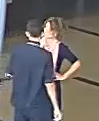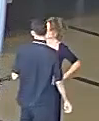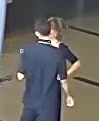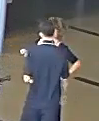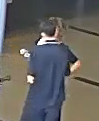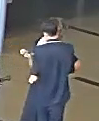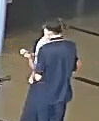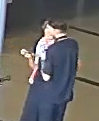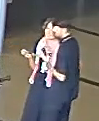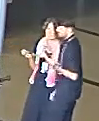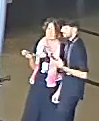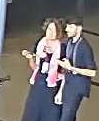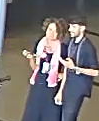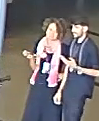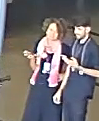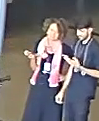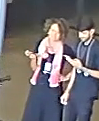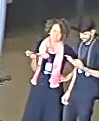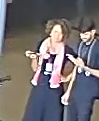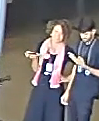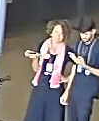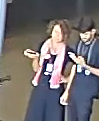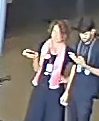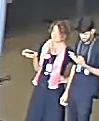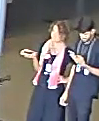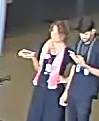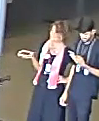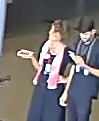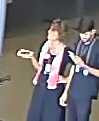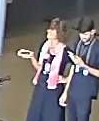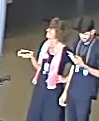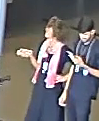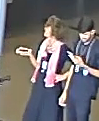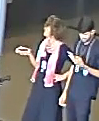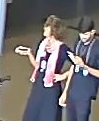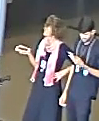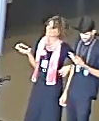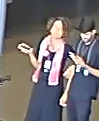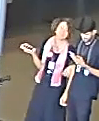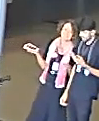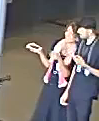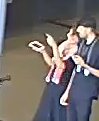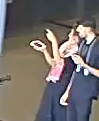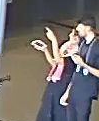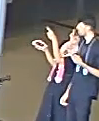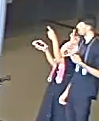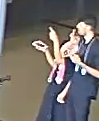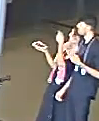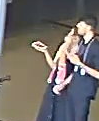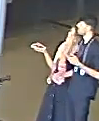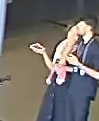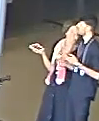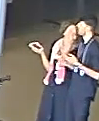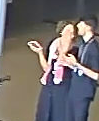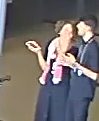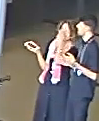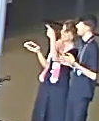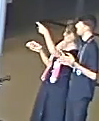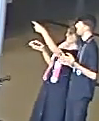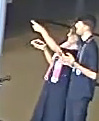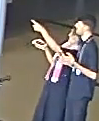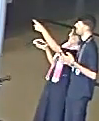veículo que transporta pessoas com deficiência né que aquele selo que é do desenho Universal